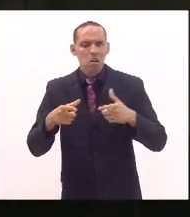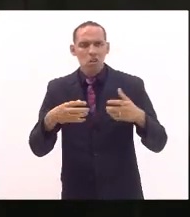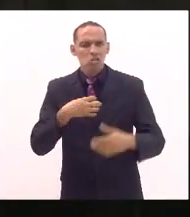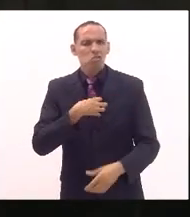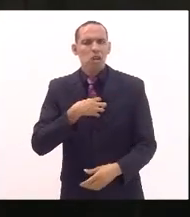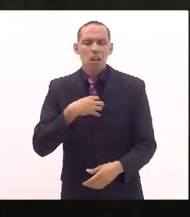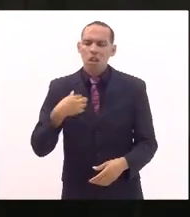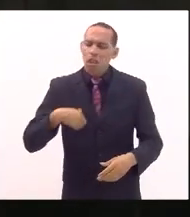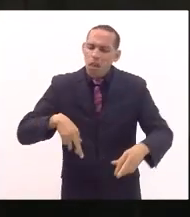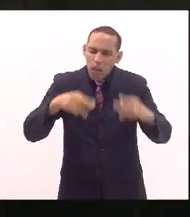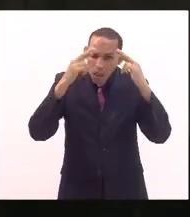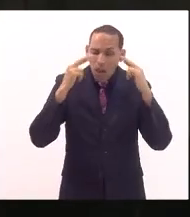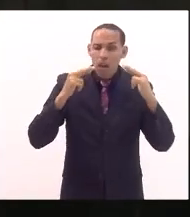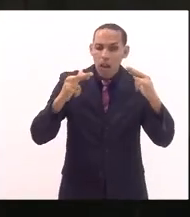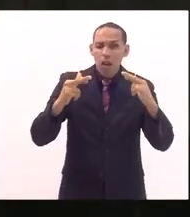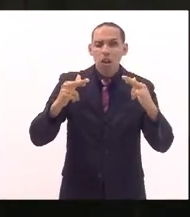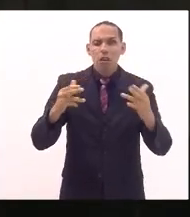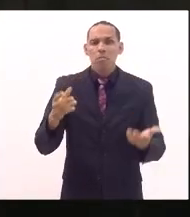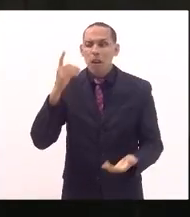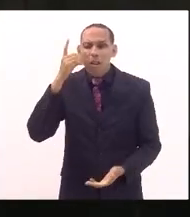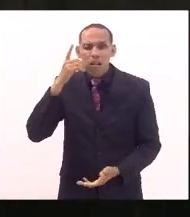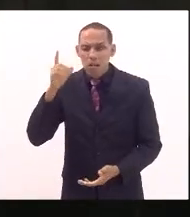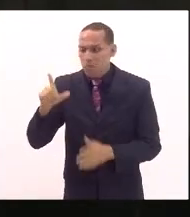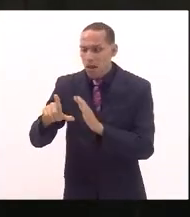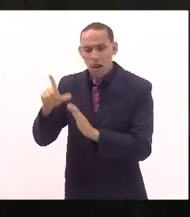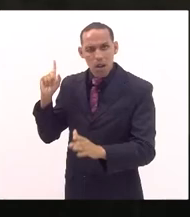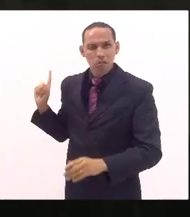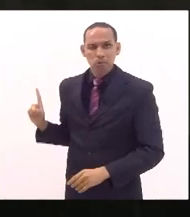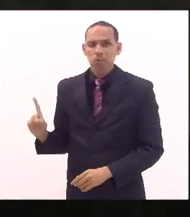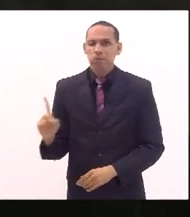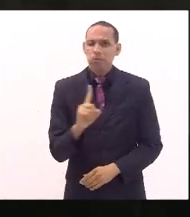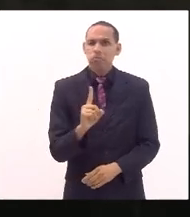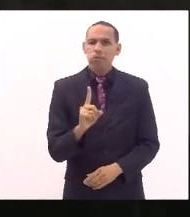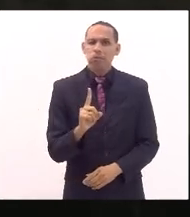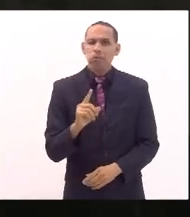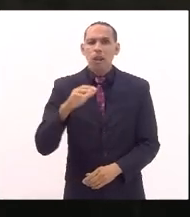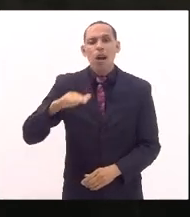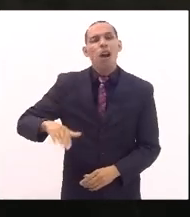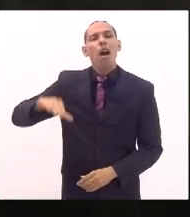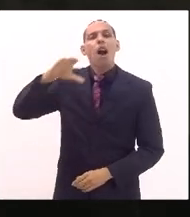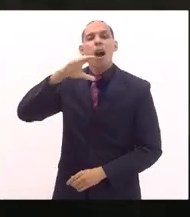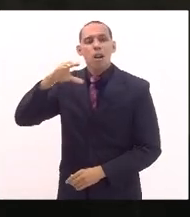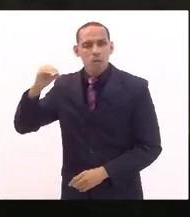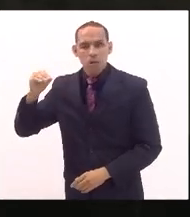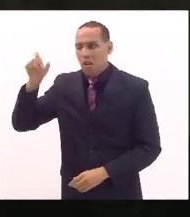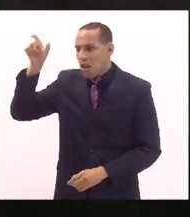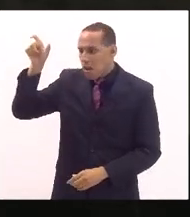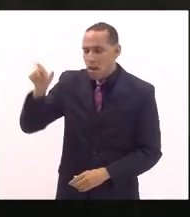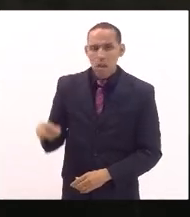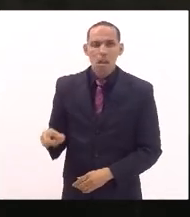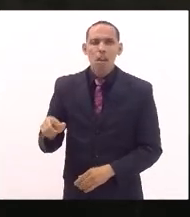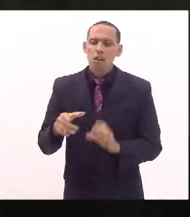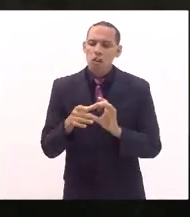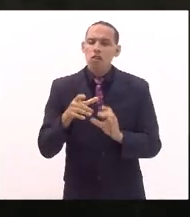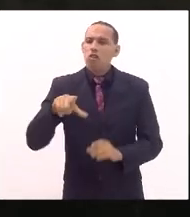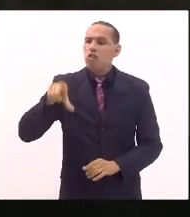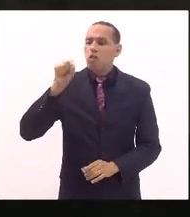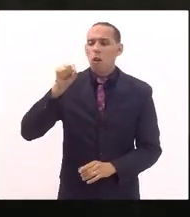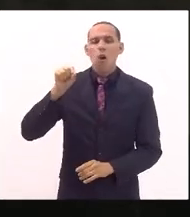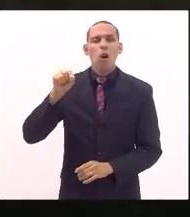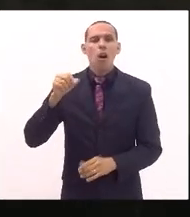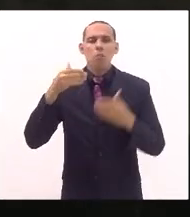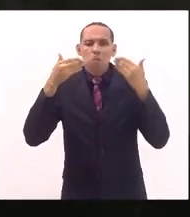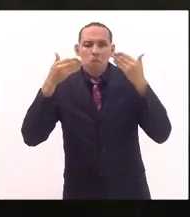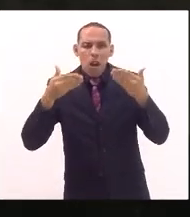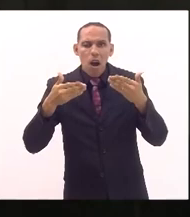respeito à manifestação da deputada que me antecedeu ao adulto que ele faça a escolha EA